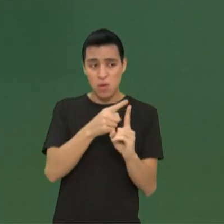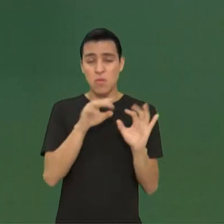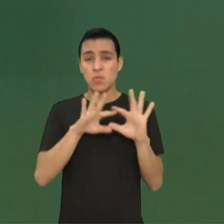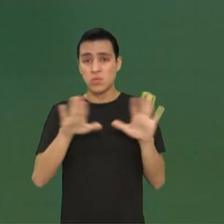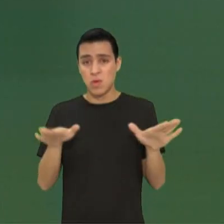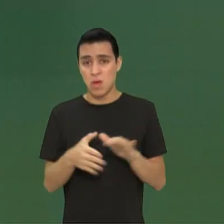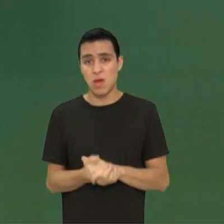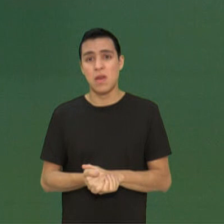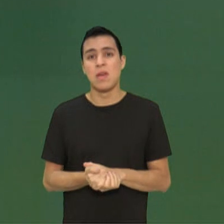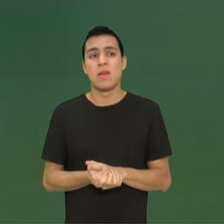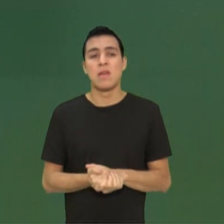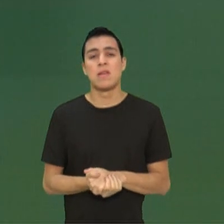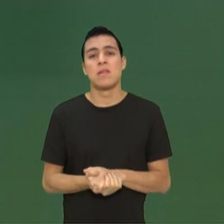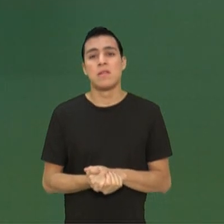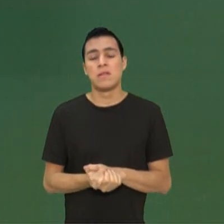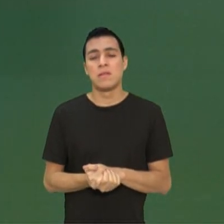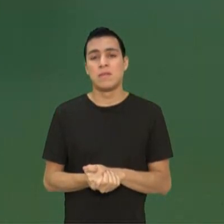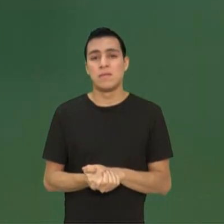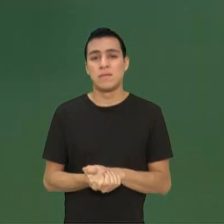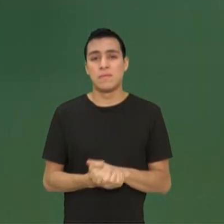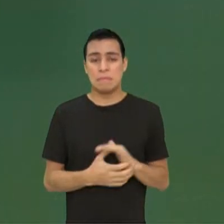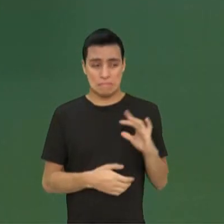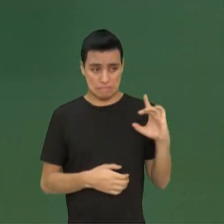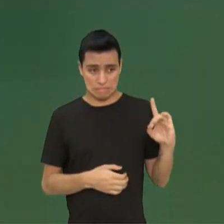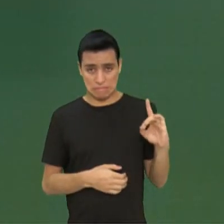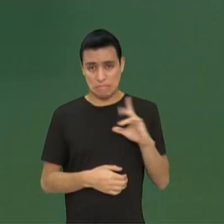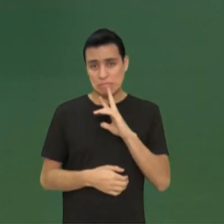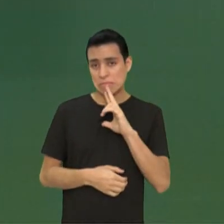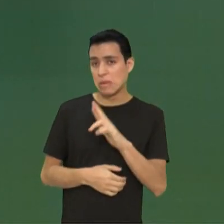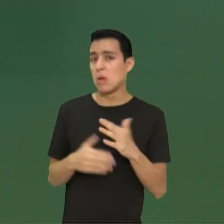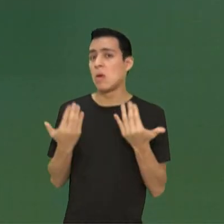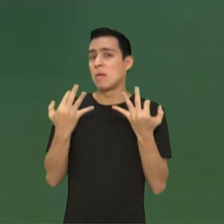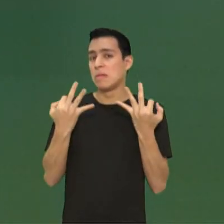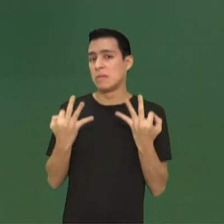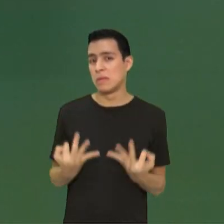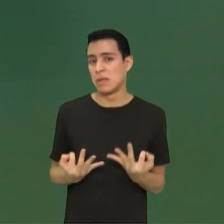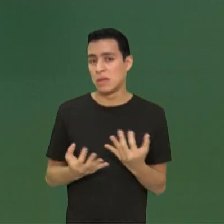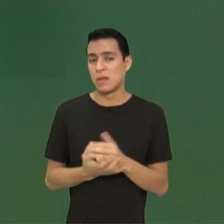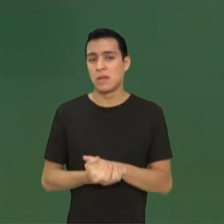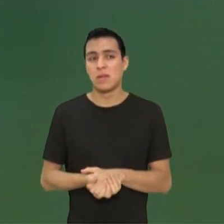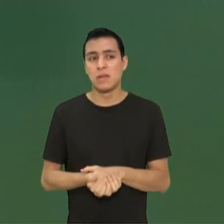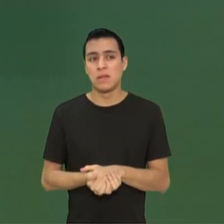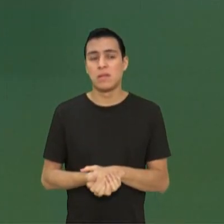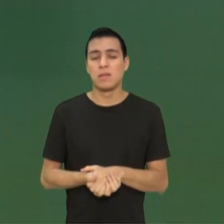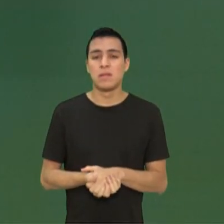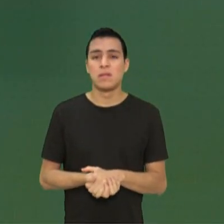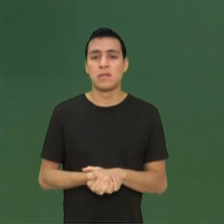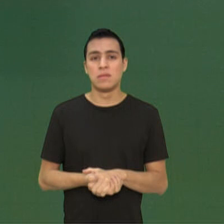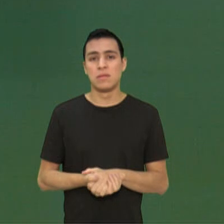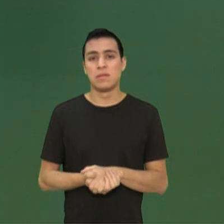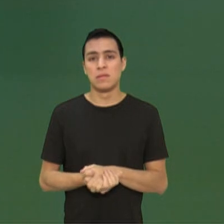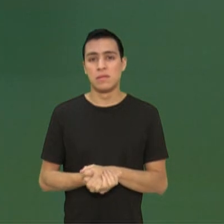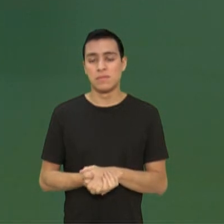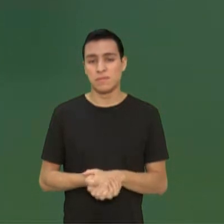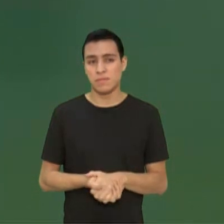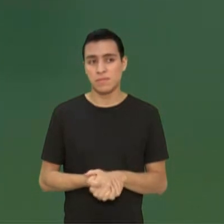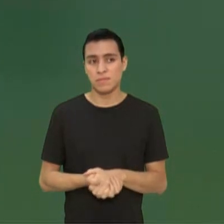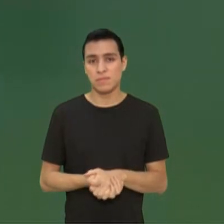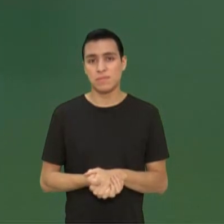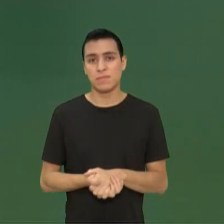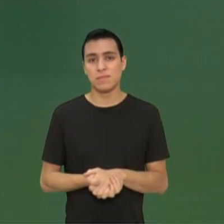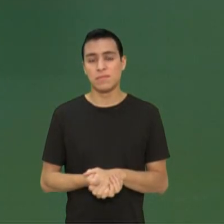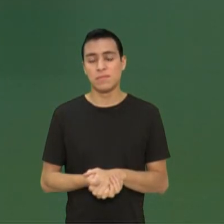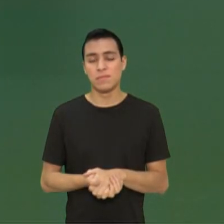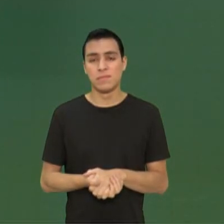Letra D. As algas multicelulares também podem ser chamadas de talófitas pelo fato de seus corpos serem formados